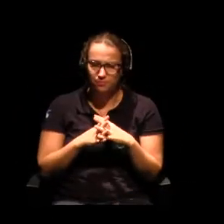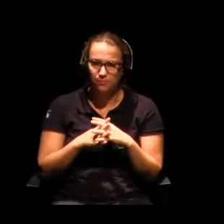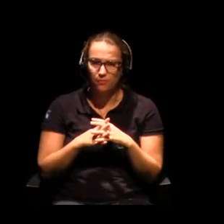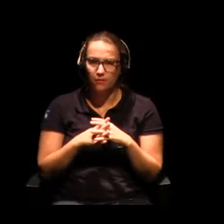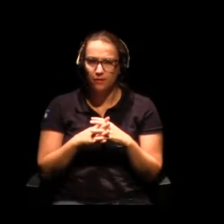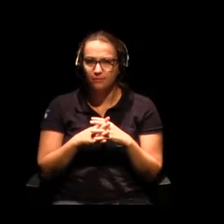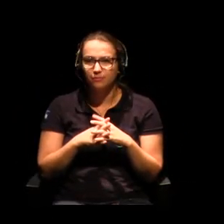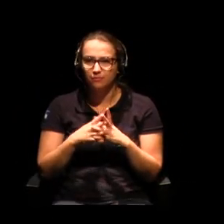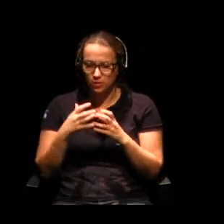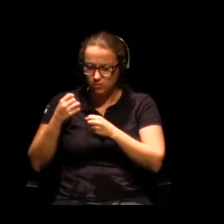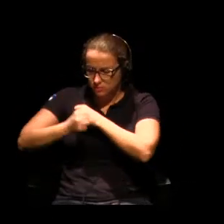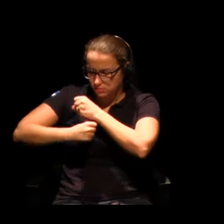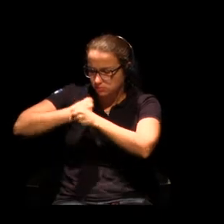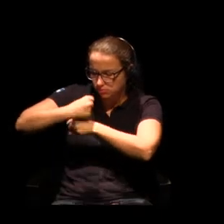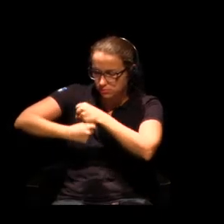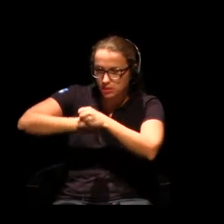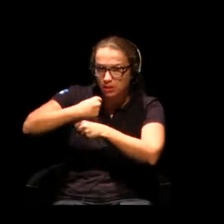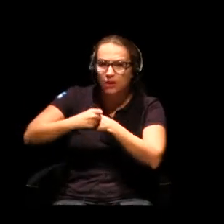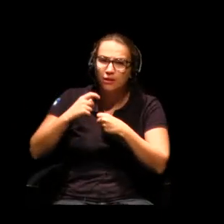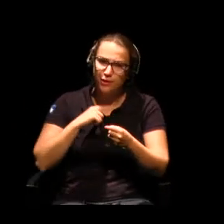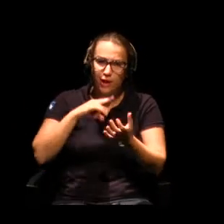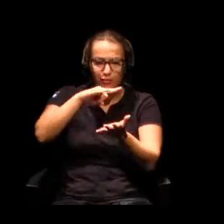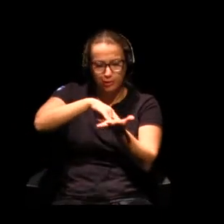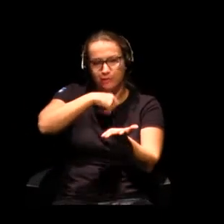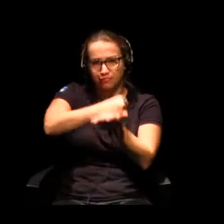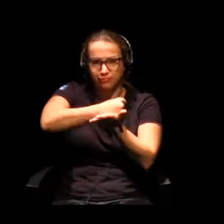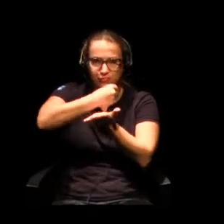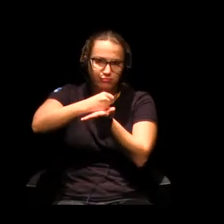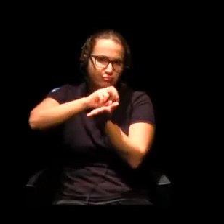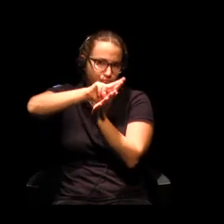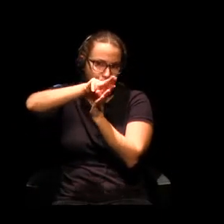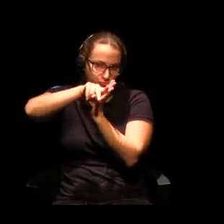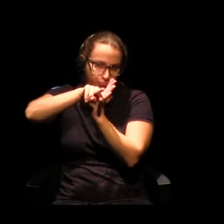Tanto nessas estruturas burocráticas, mas também por